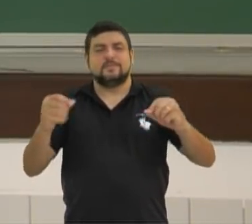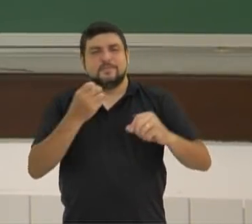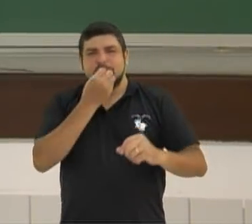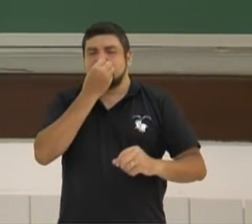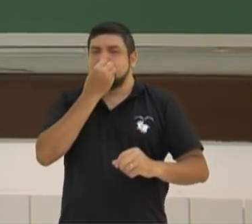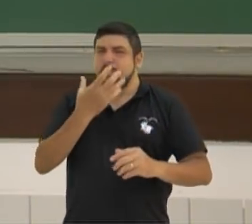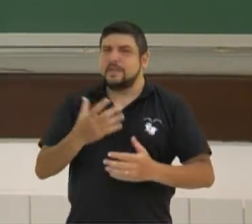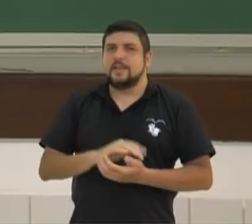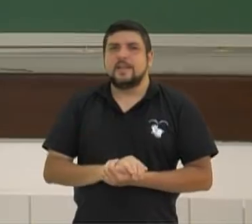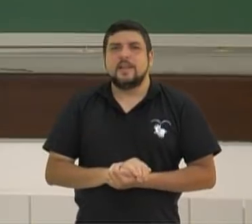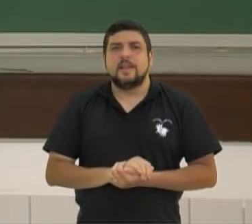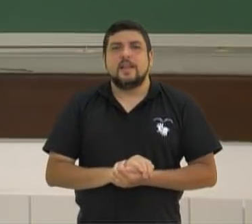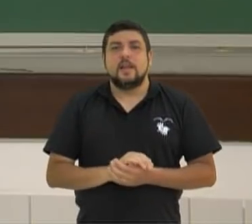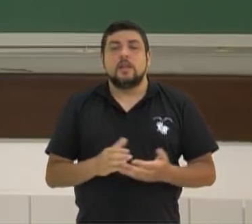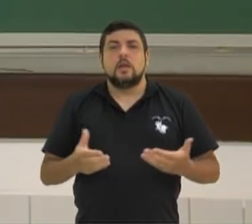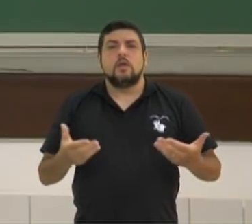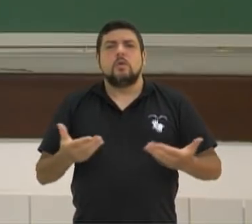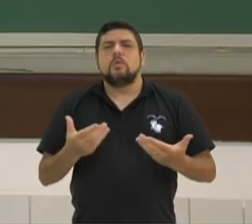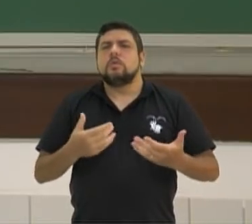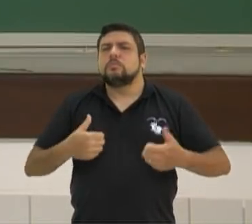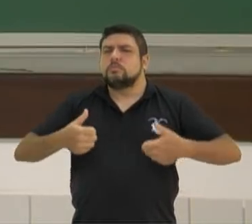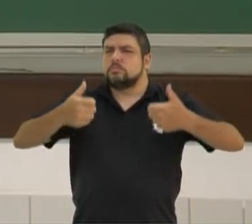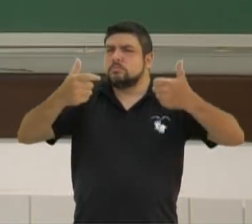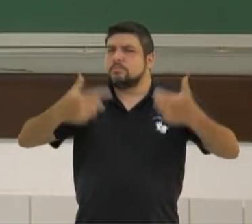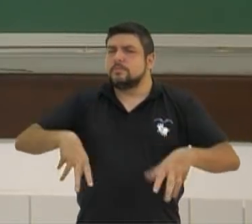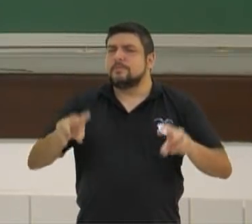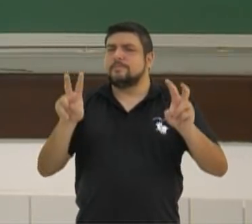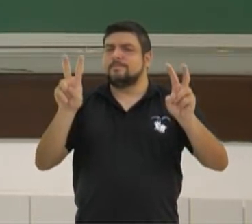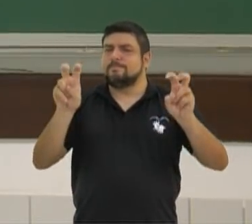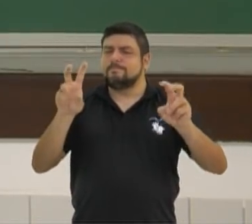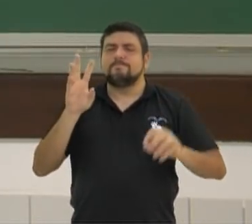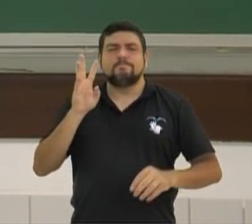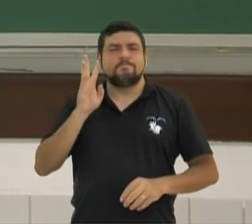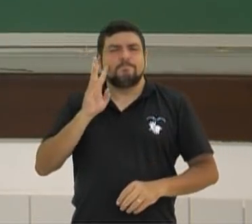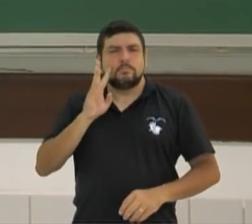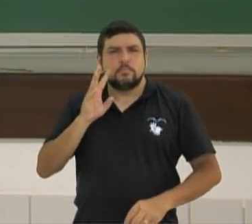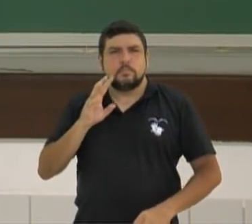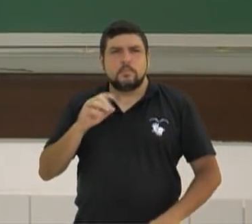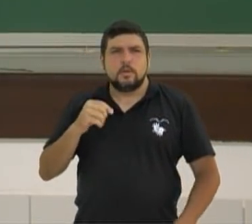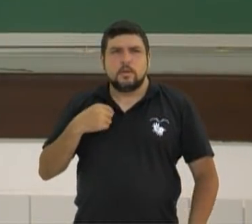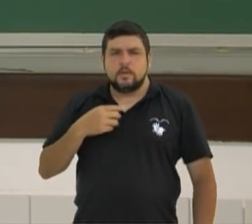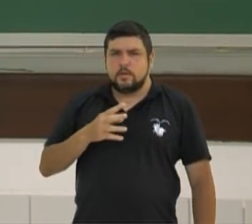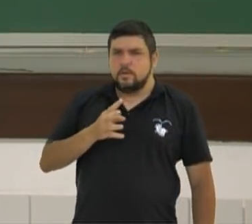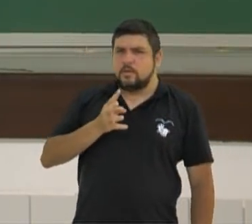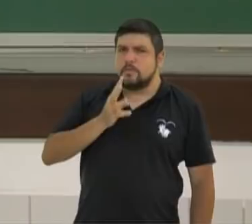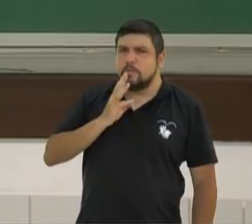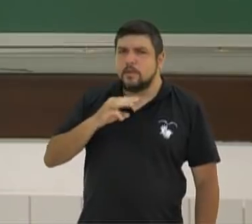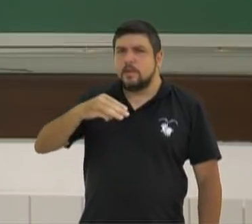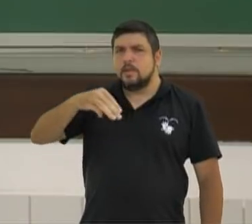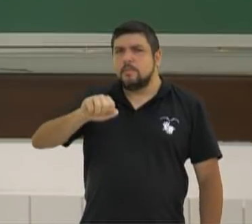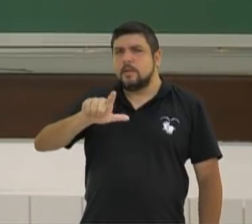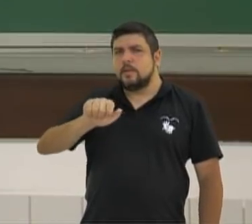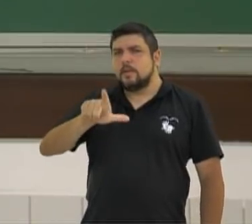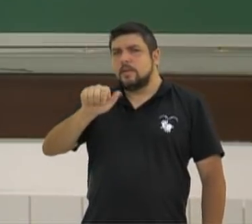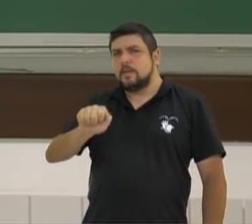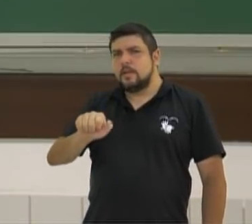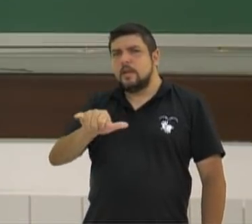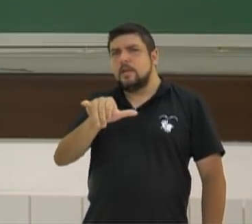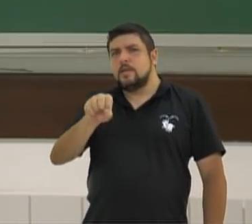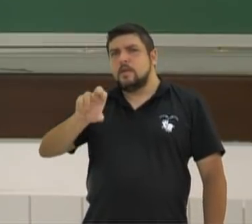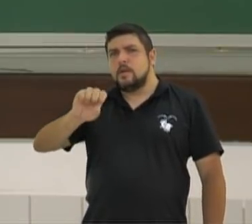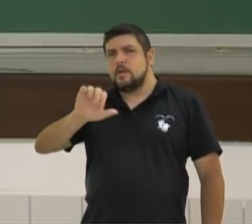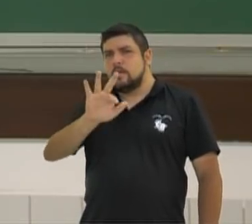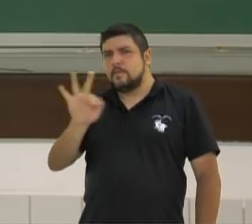are you? Hoje nós vamos falar sobre um tema muito legal. Do you know Malala Yousafzai? Você já ouviu falar da